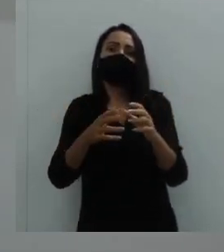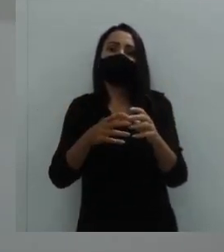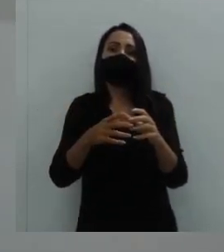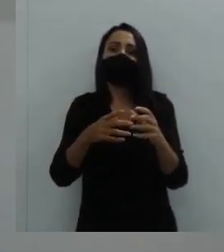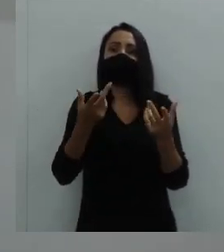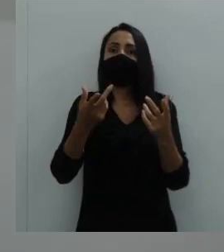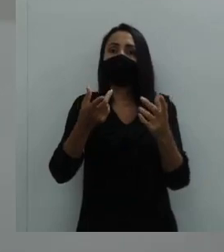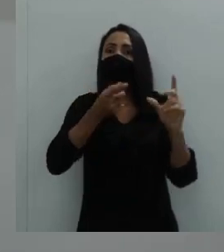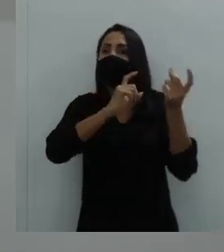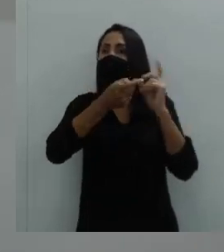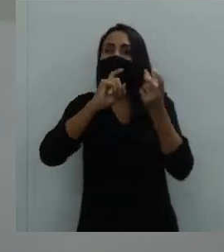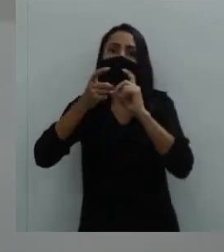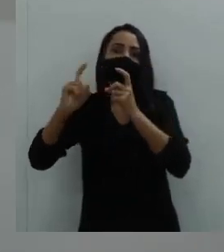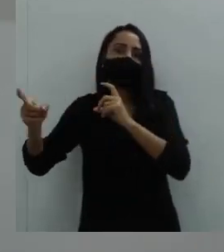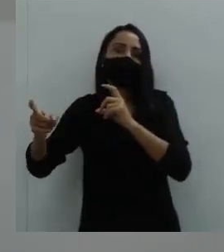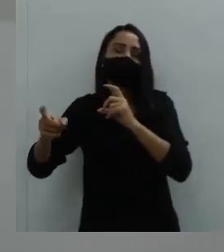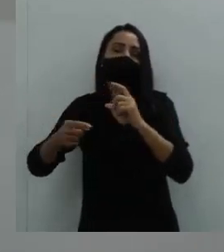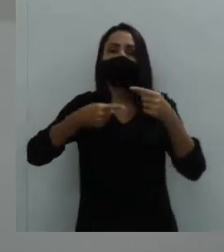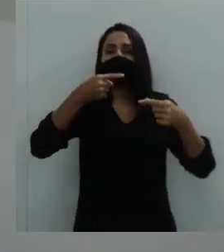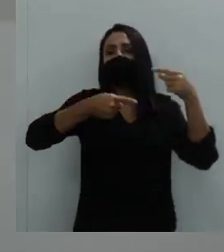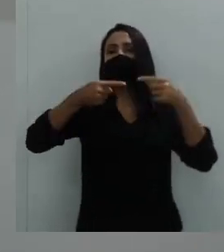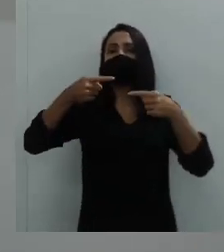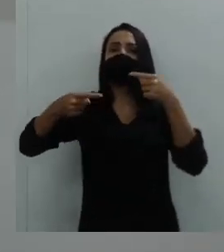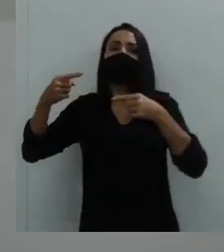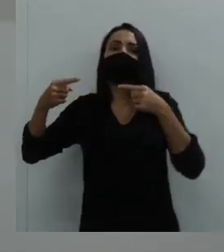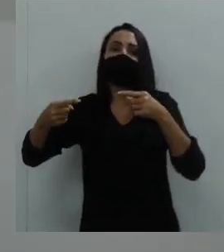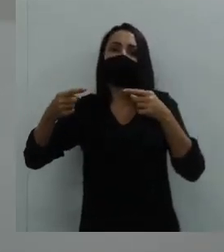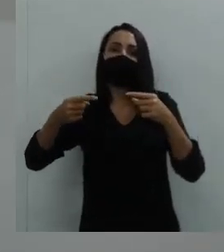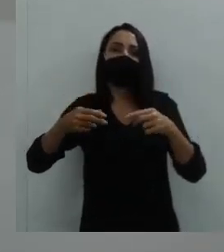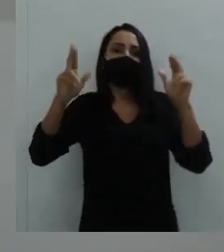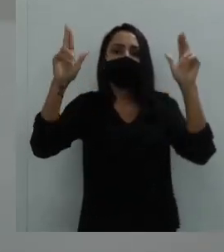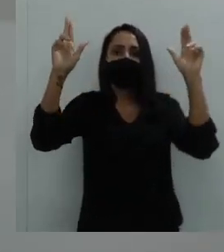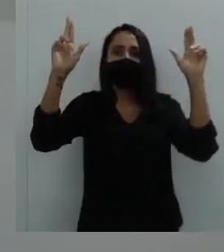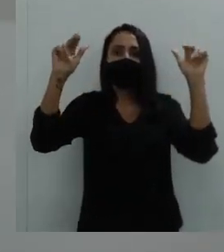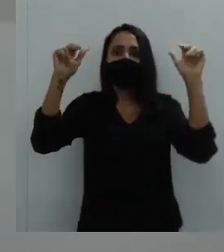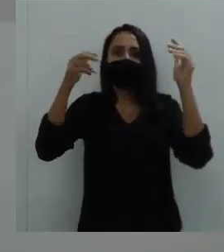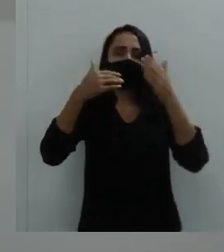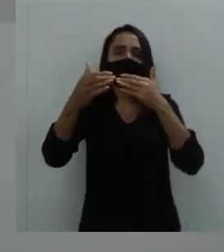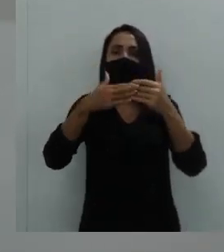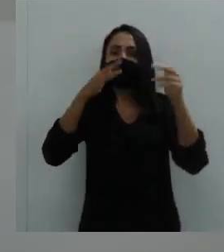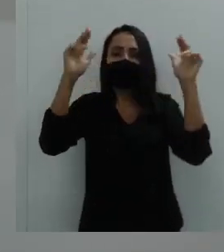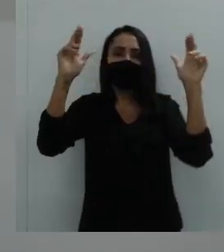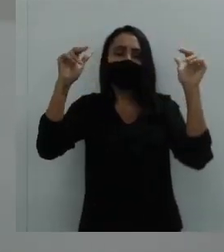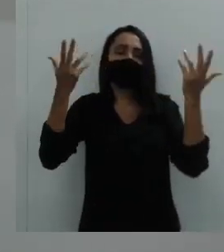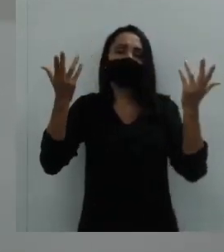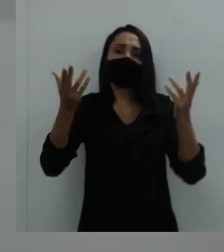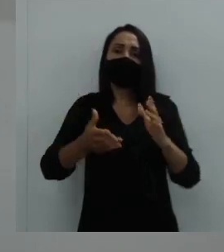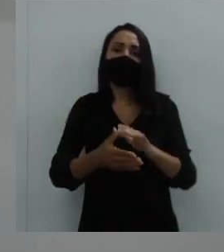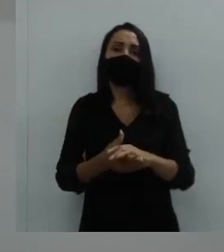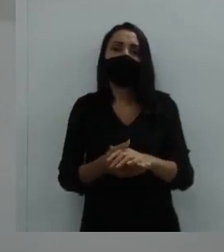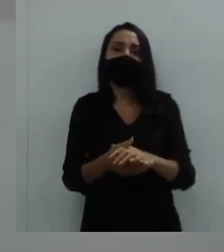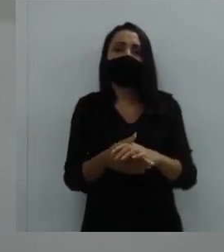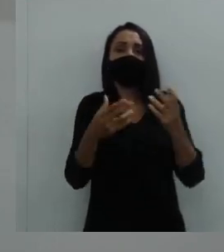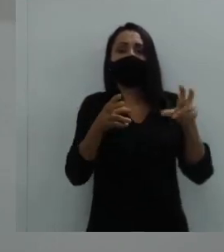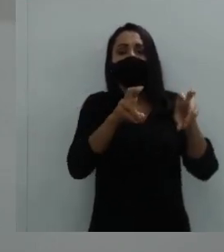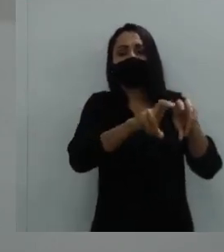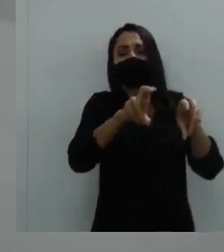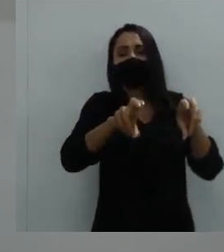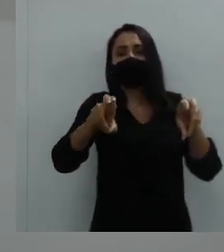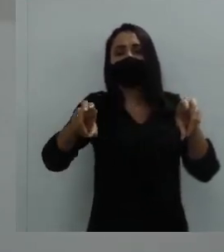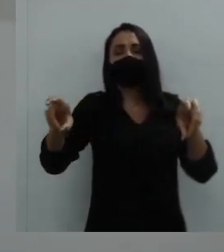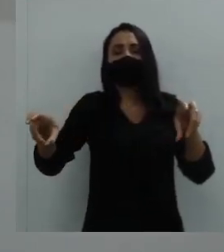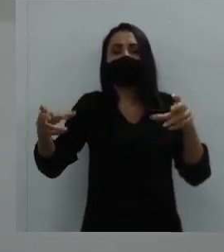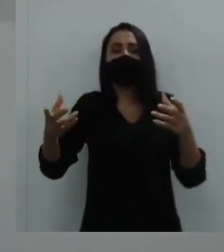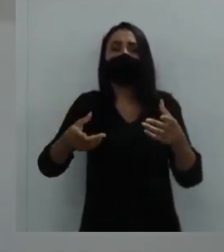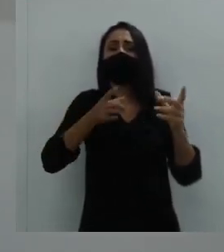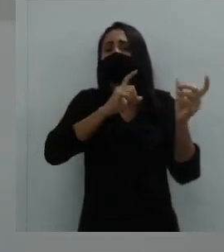simulado, um debate sobre um determinado assunto. Então, ou faz um júri sobre um determinado ponto, ou